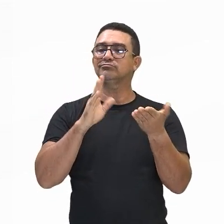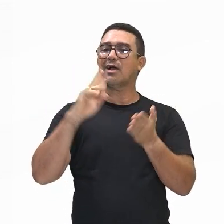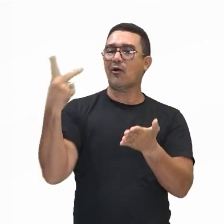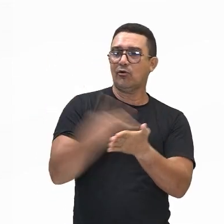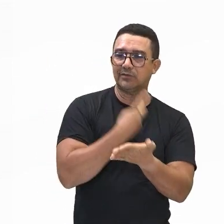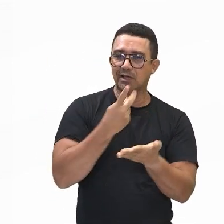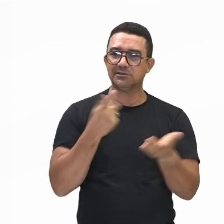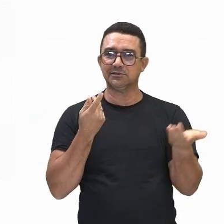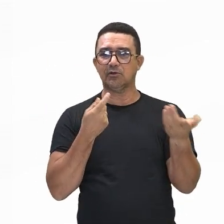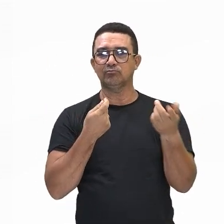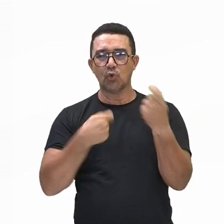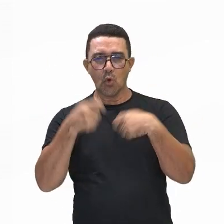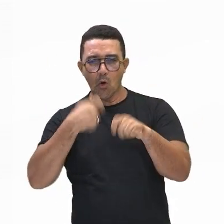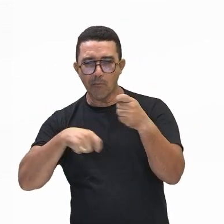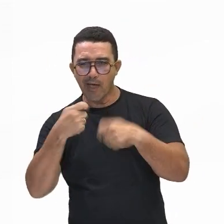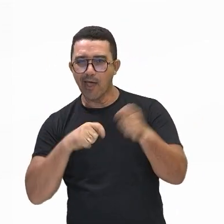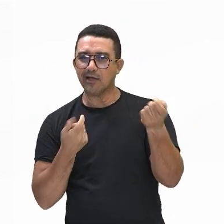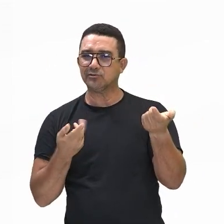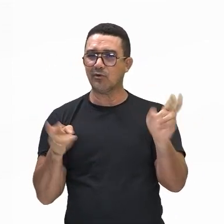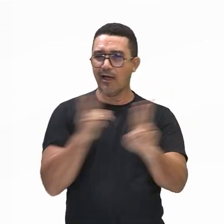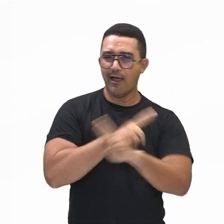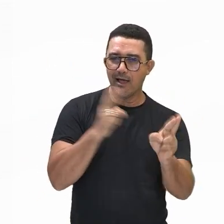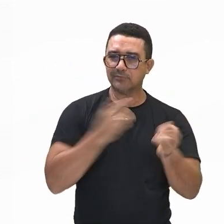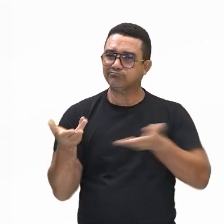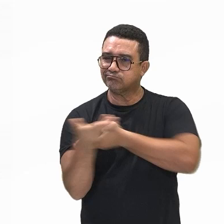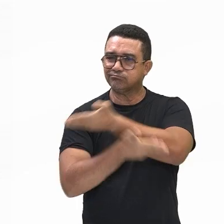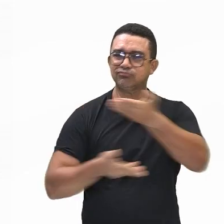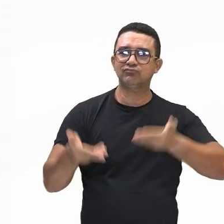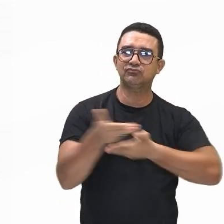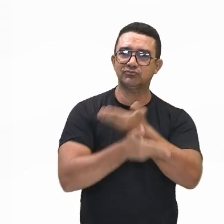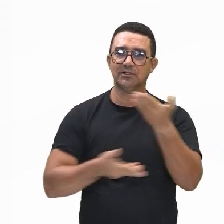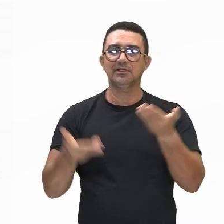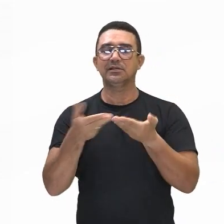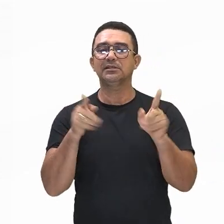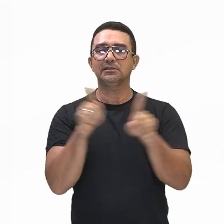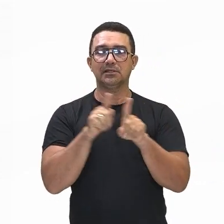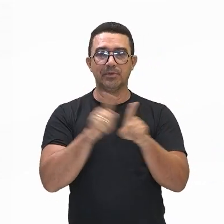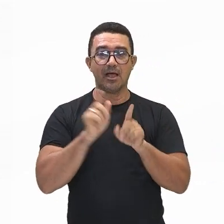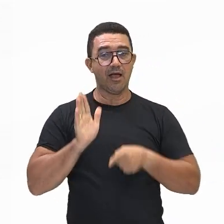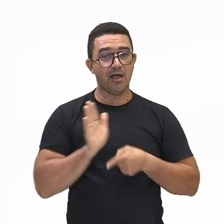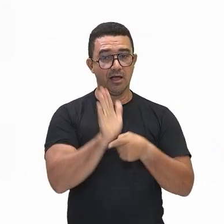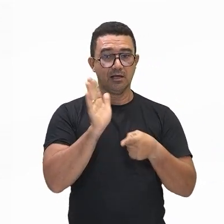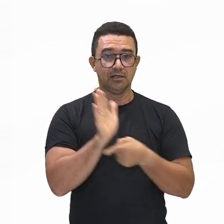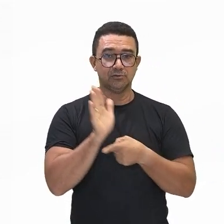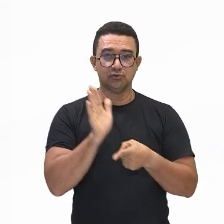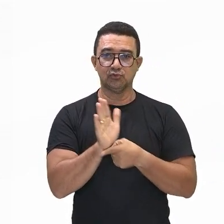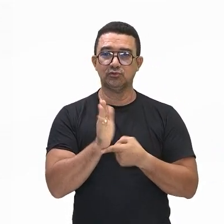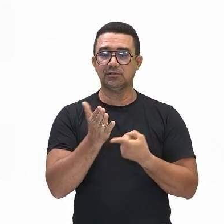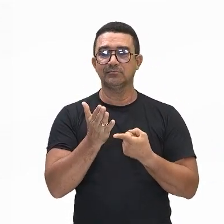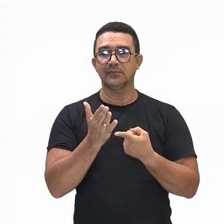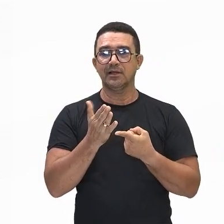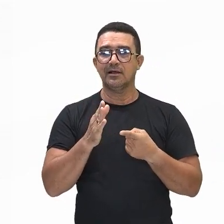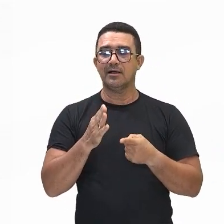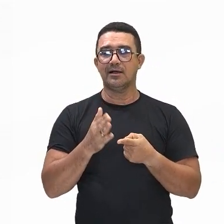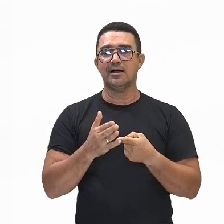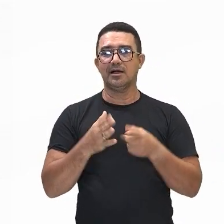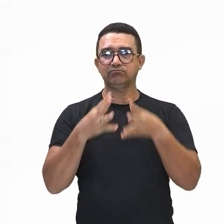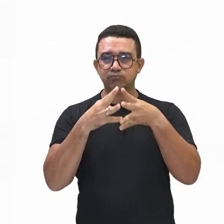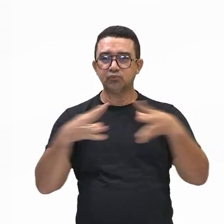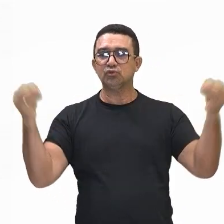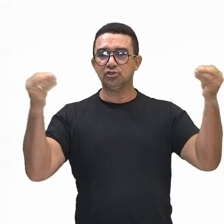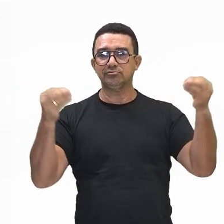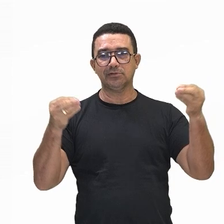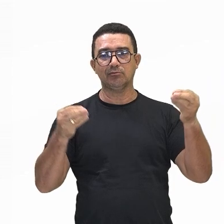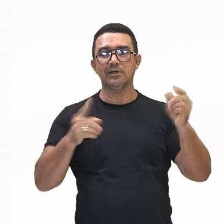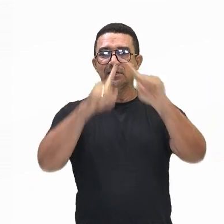negociações comerciais e também acaba resolvendo aí disputas que acaba surgindo,